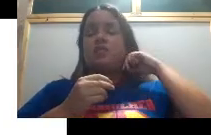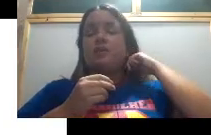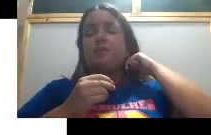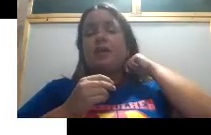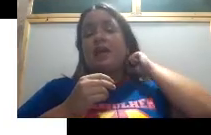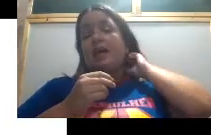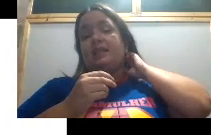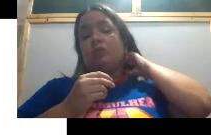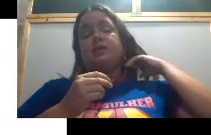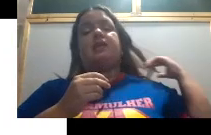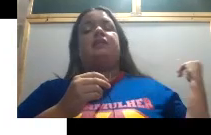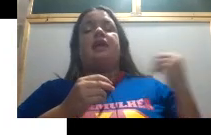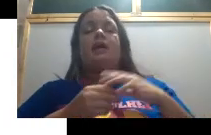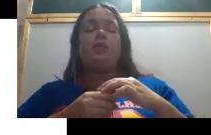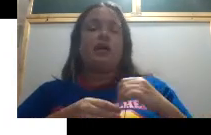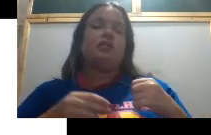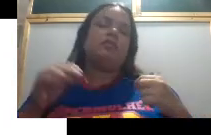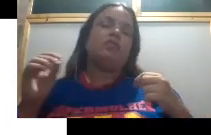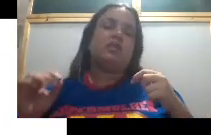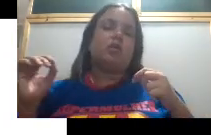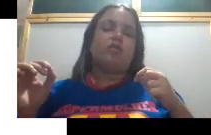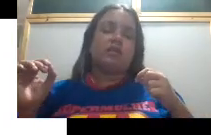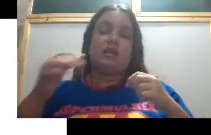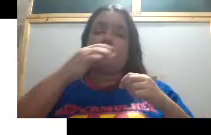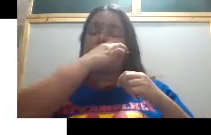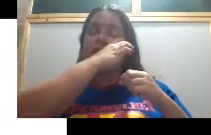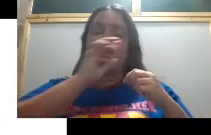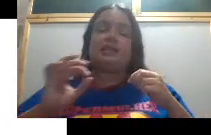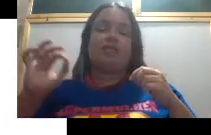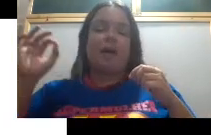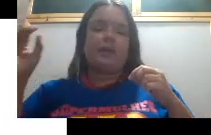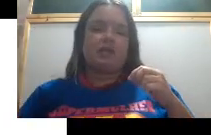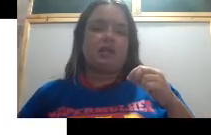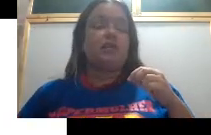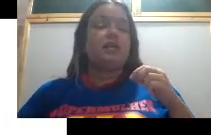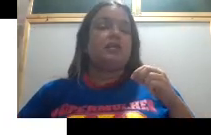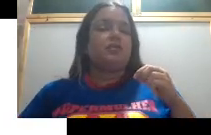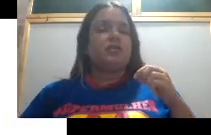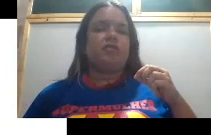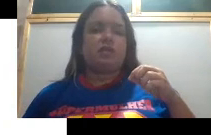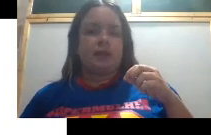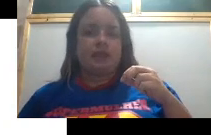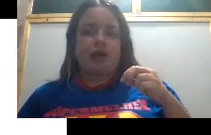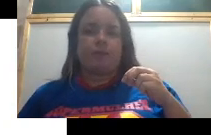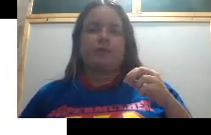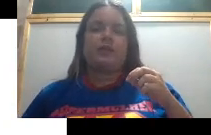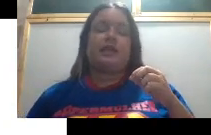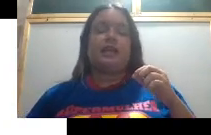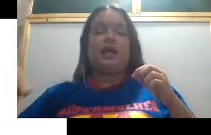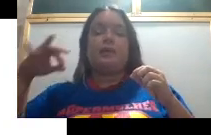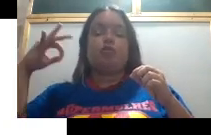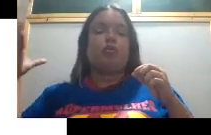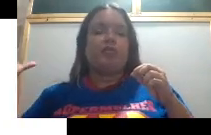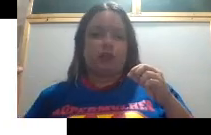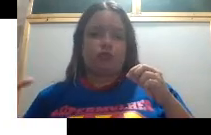inclusive numa certa época você só você pode candida o presidente Se você fosse me irrita